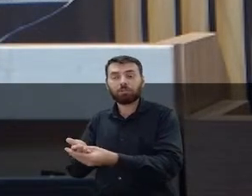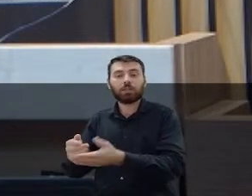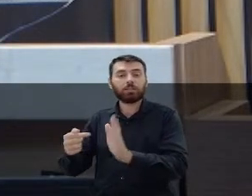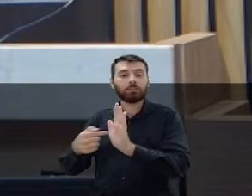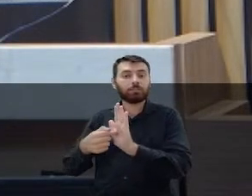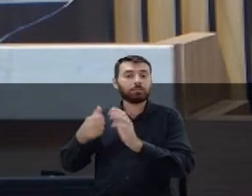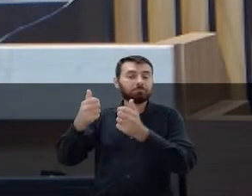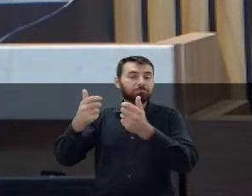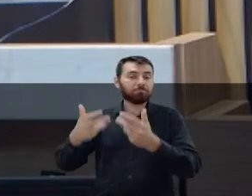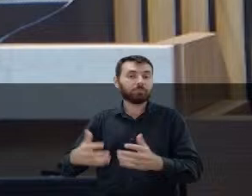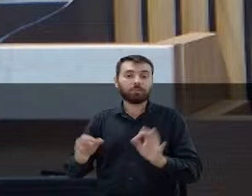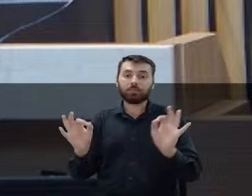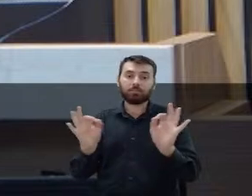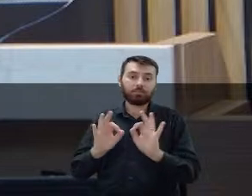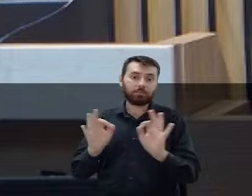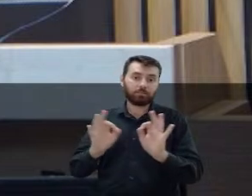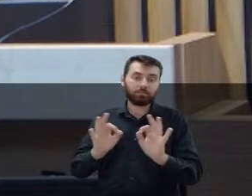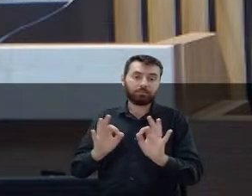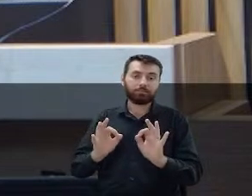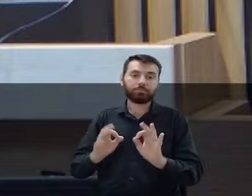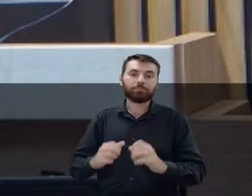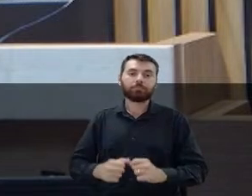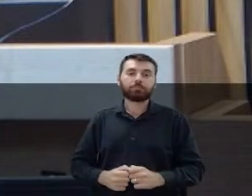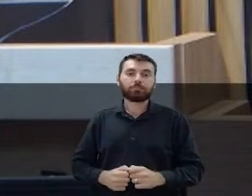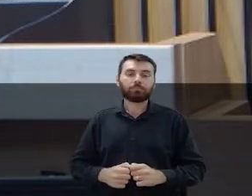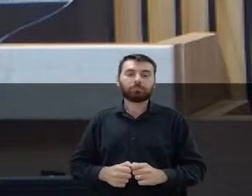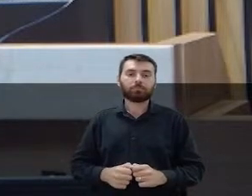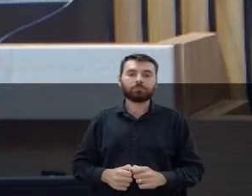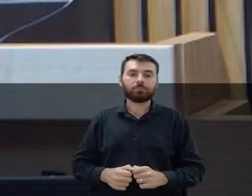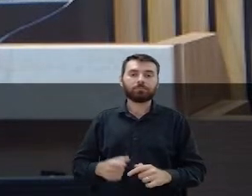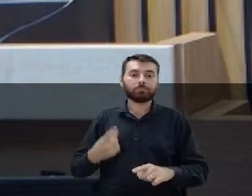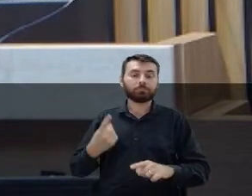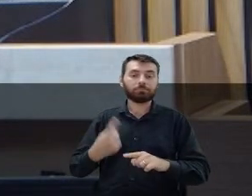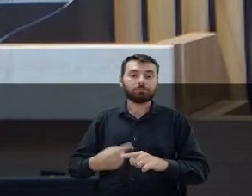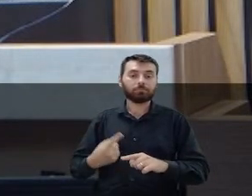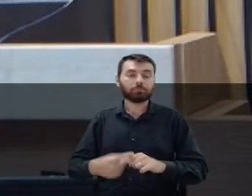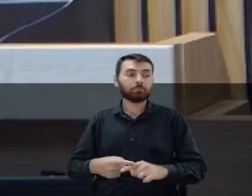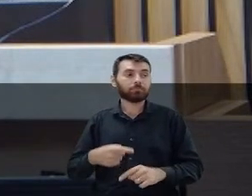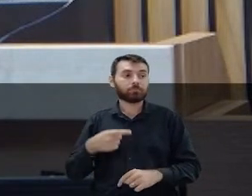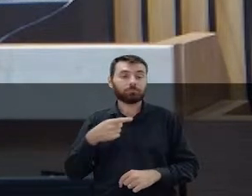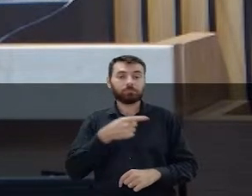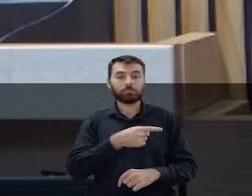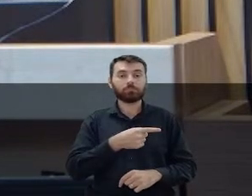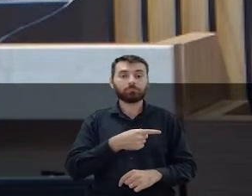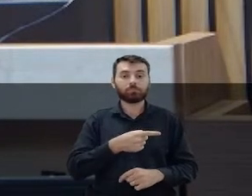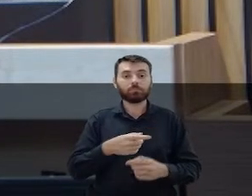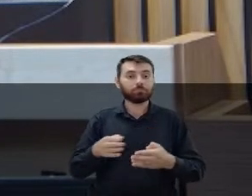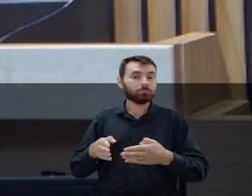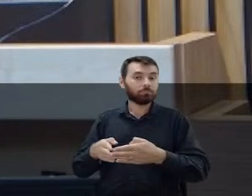em fundamento para o pedido da ré de alteração da demissão para